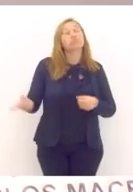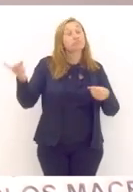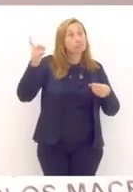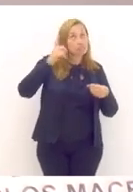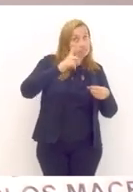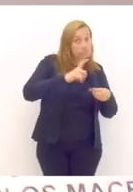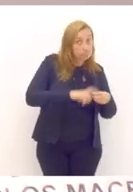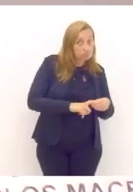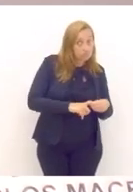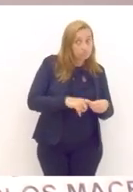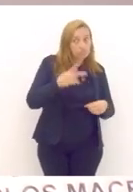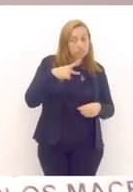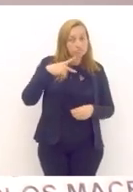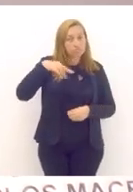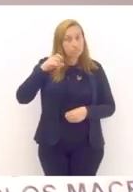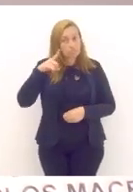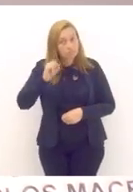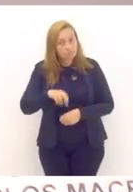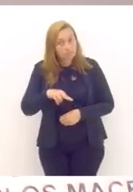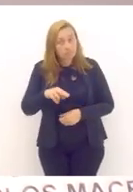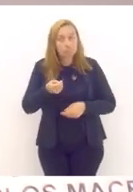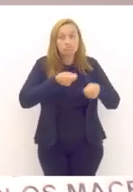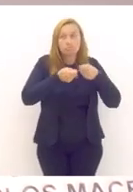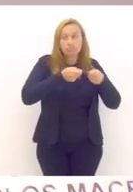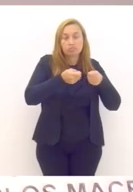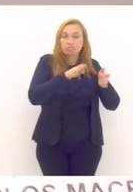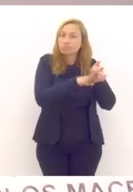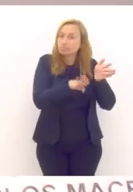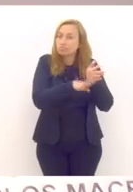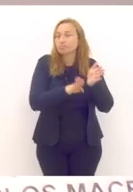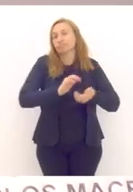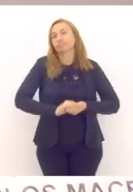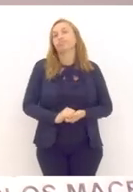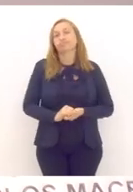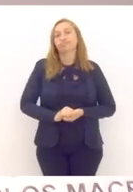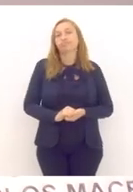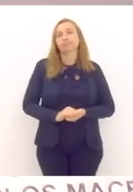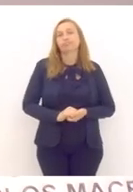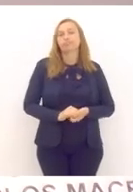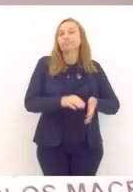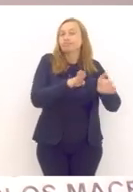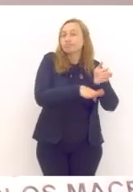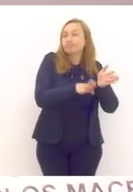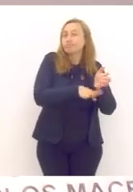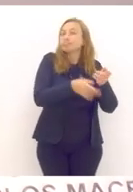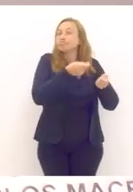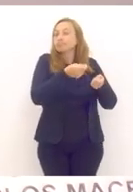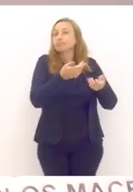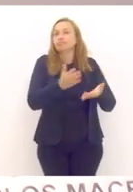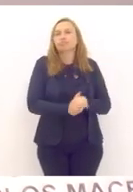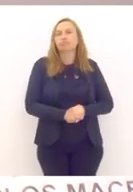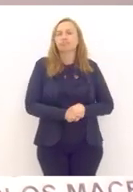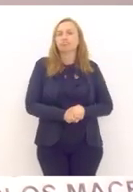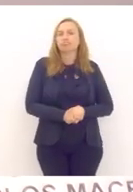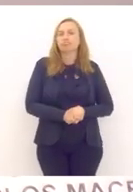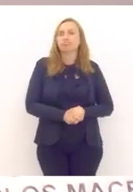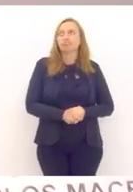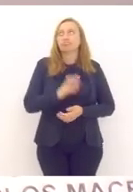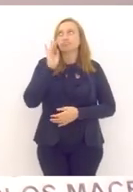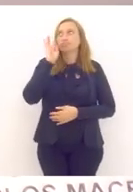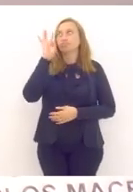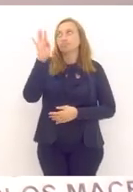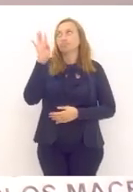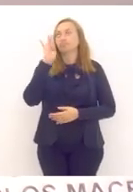volto lá no Nelson. Controle das despesas. Controle das despesas. Porque não adianta, imaginemos